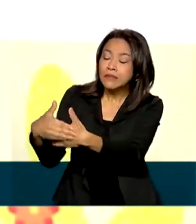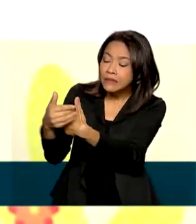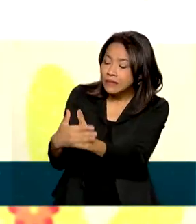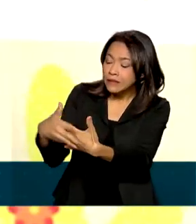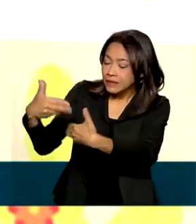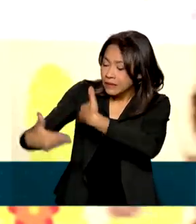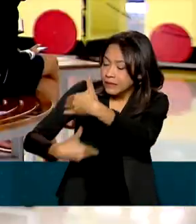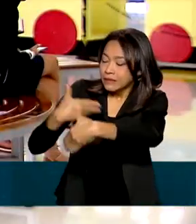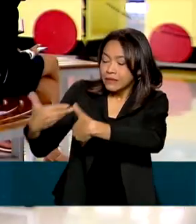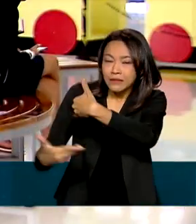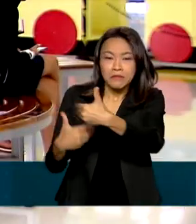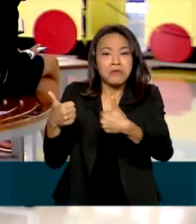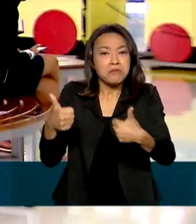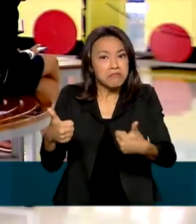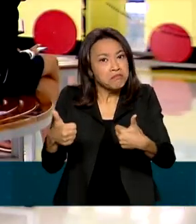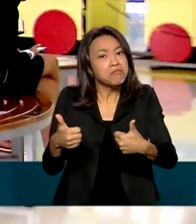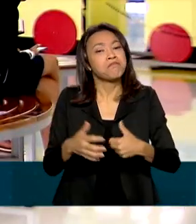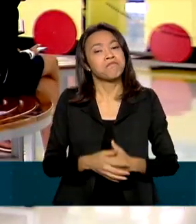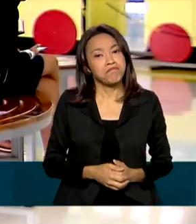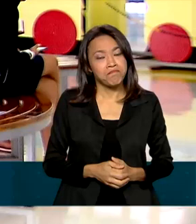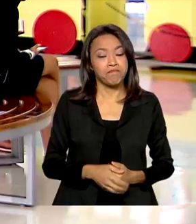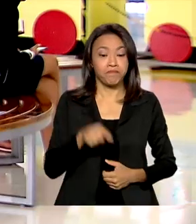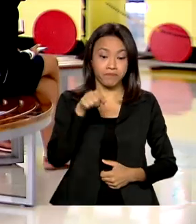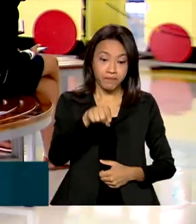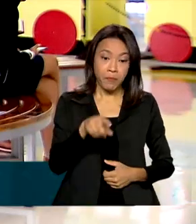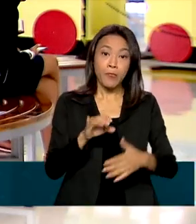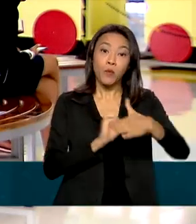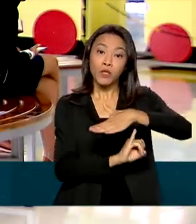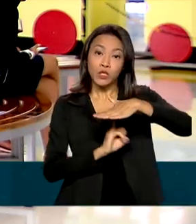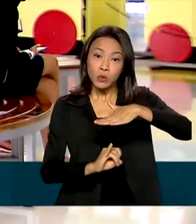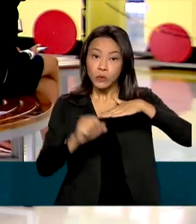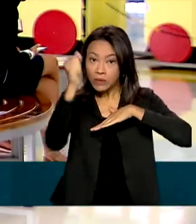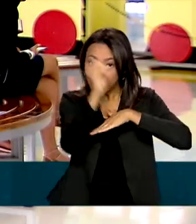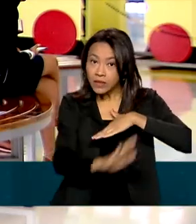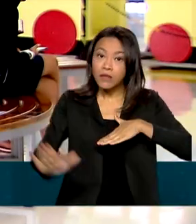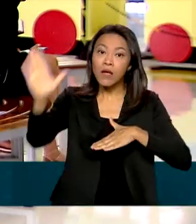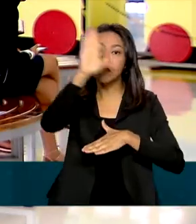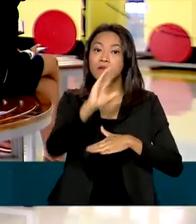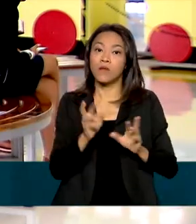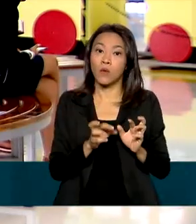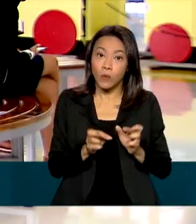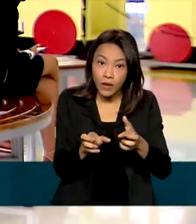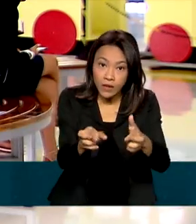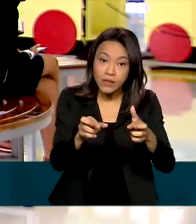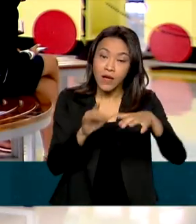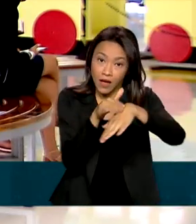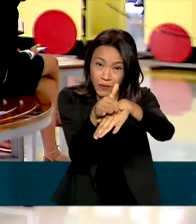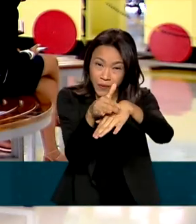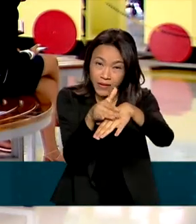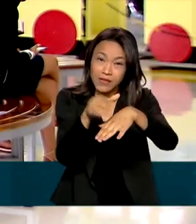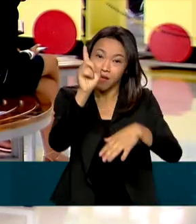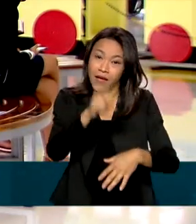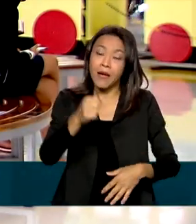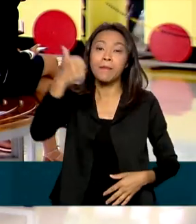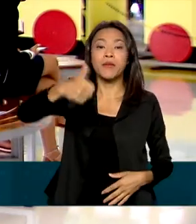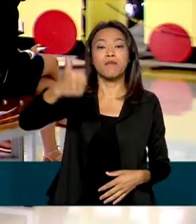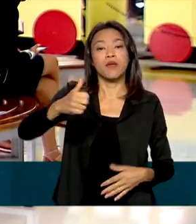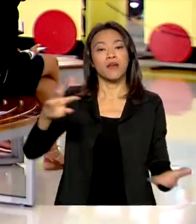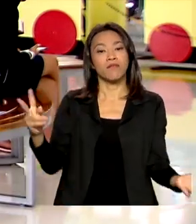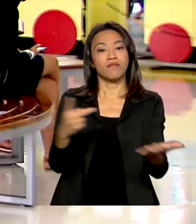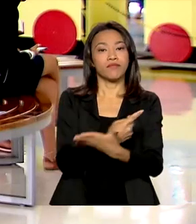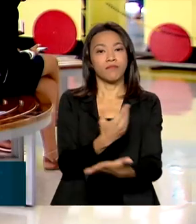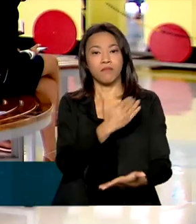gente somos aqui. De acordo com o Instituto Nacional do Câncer, a doença já representa a primeira causa de morte